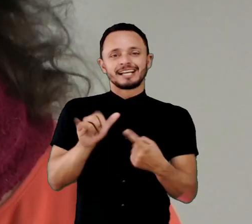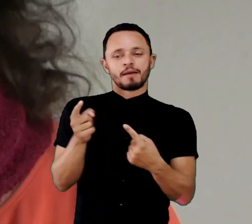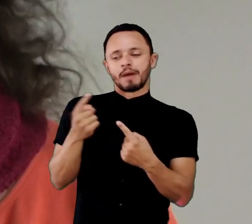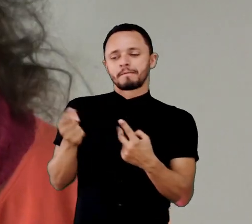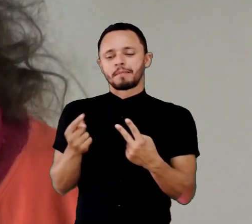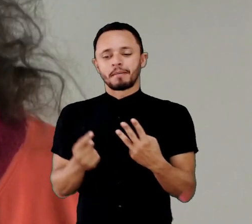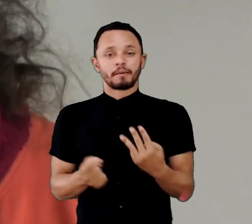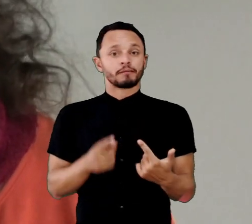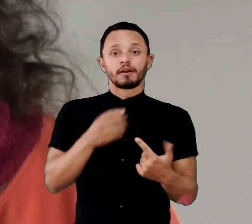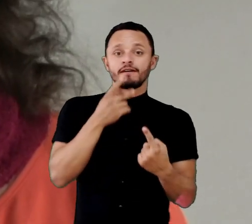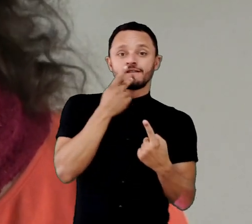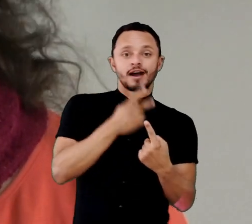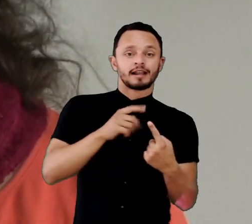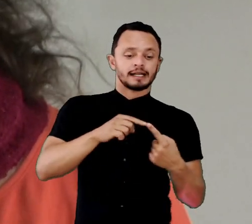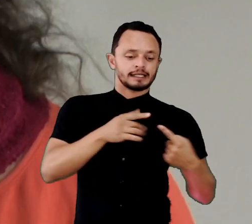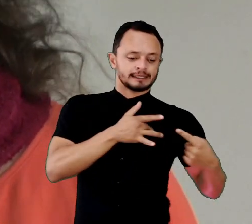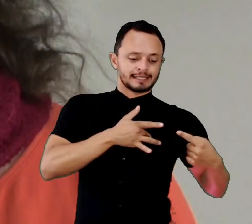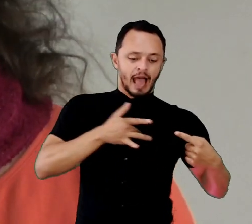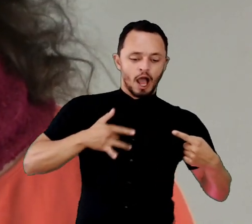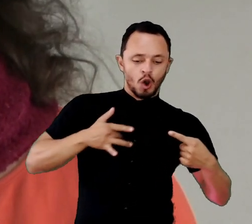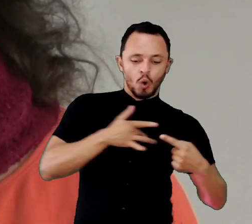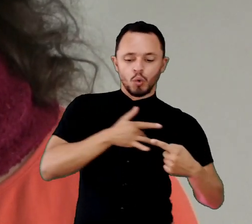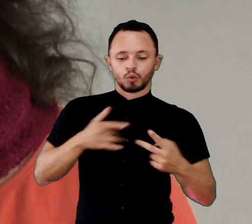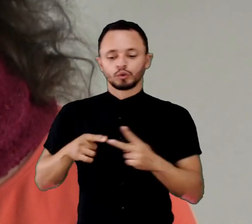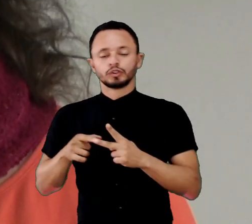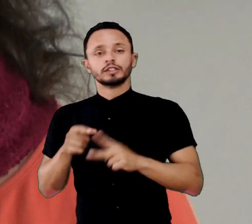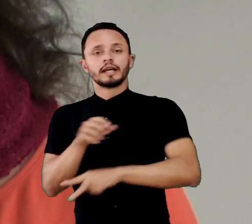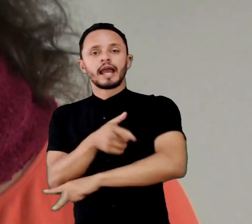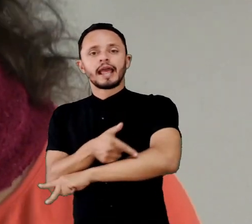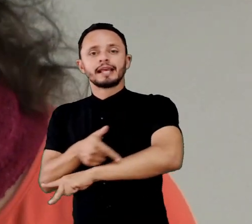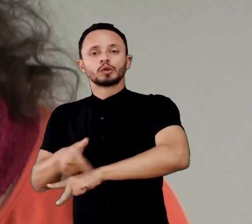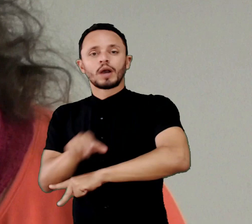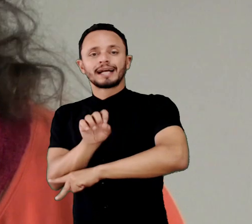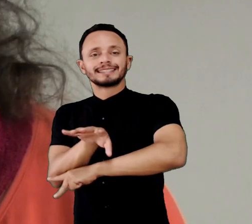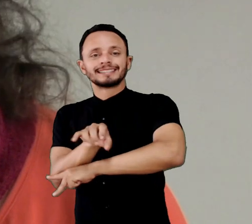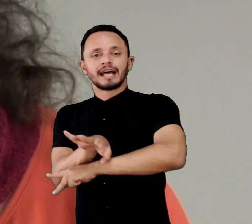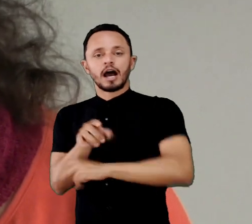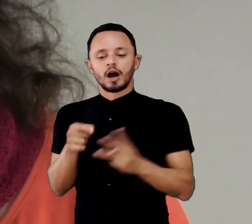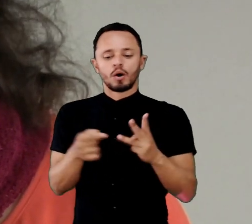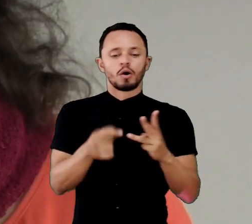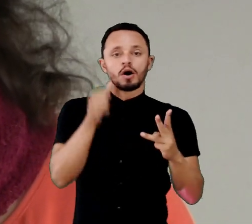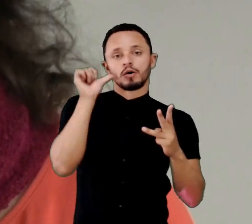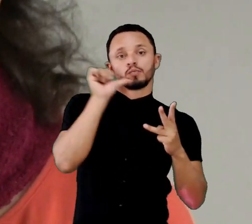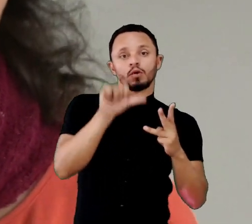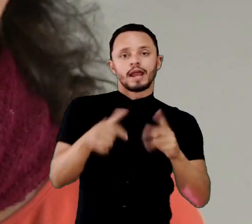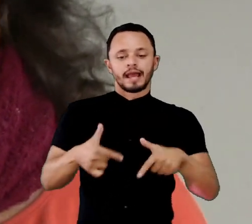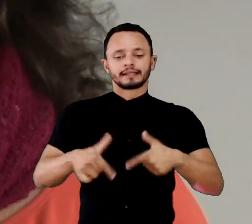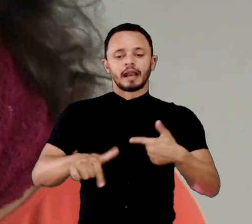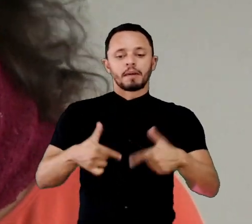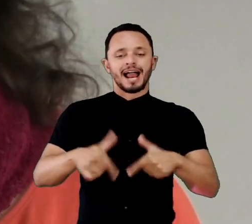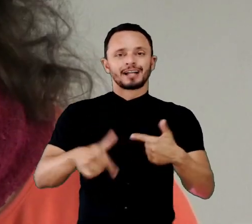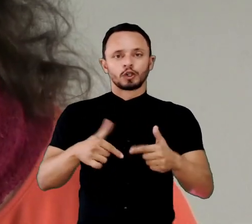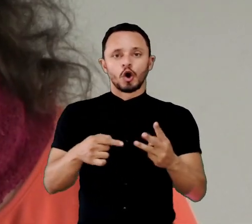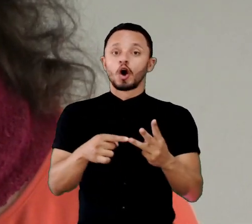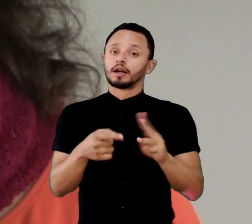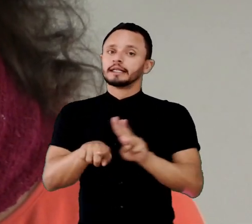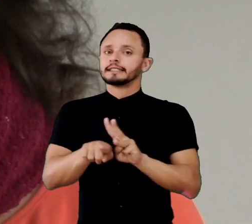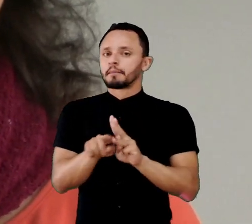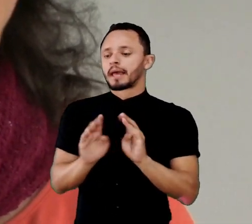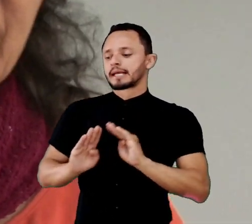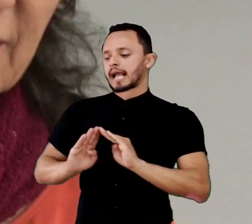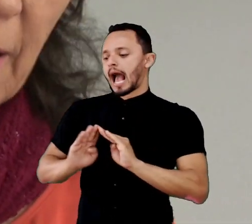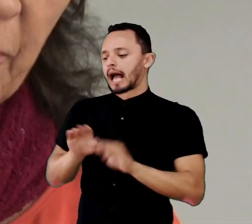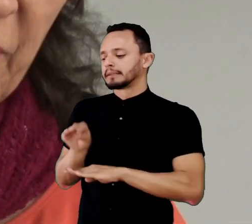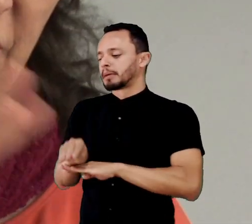sobre saúde, sobre educação, sobre a situação da mulher trabalhadora, né, e que também cuidava sozinha